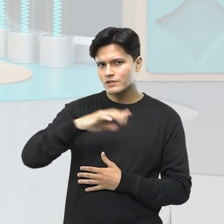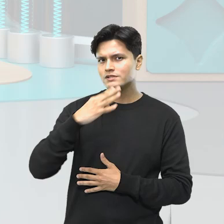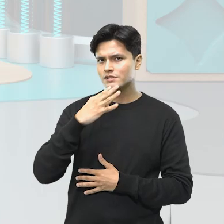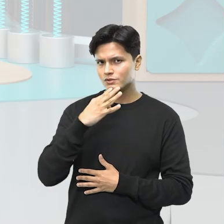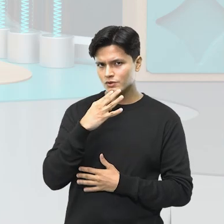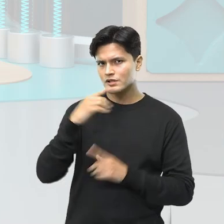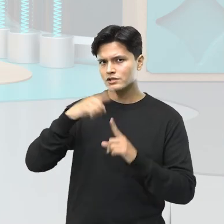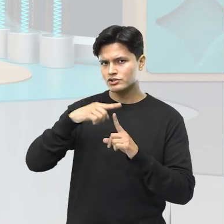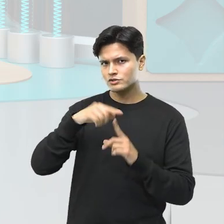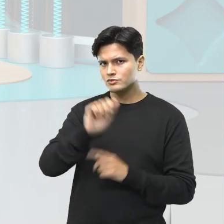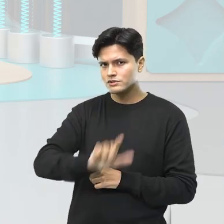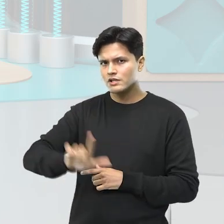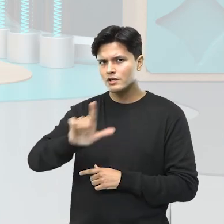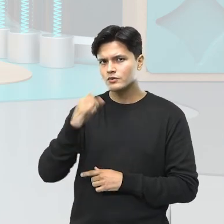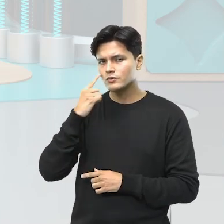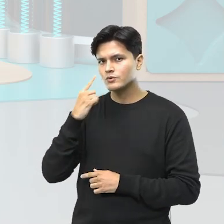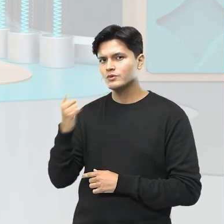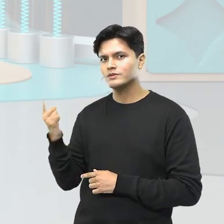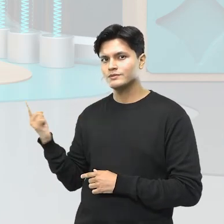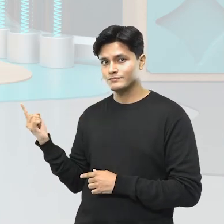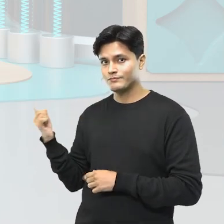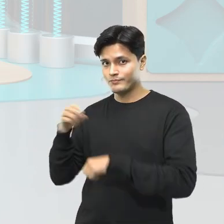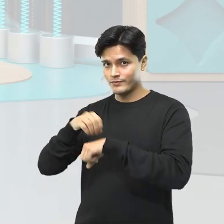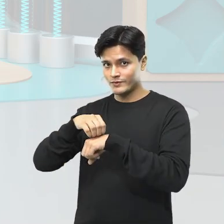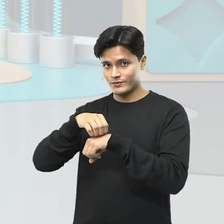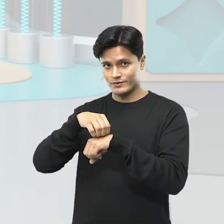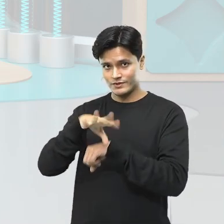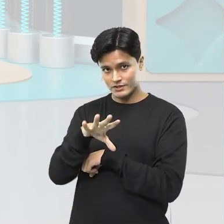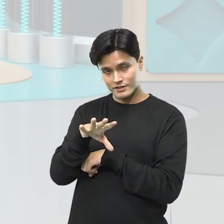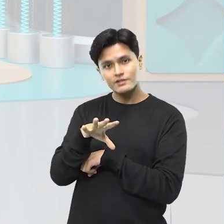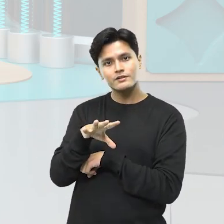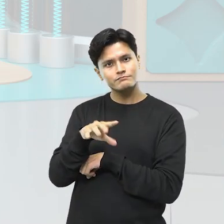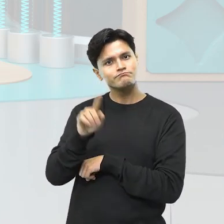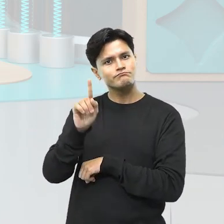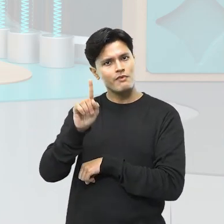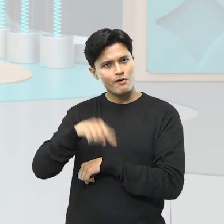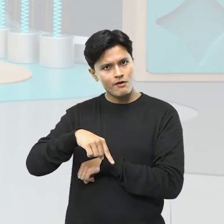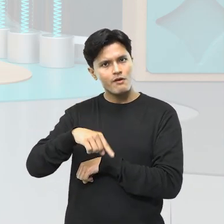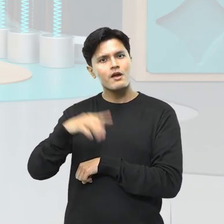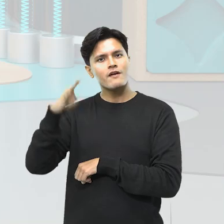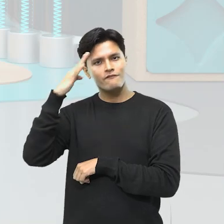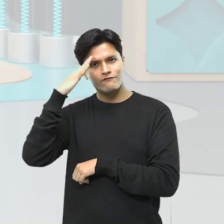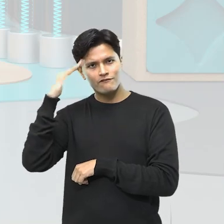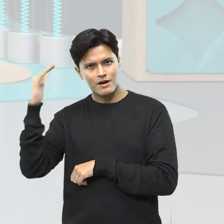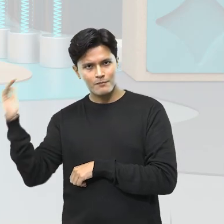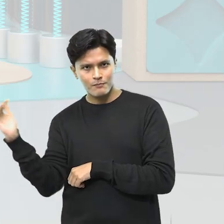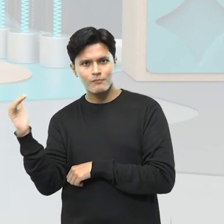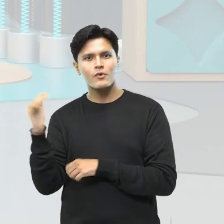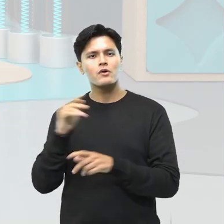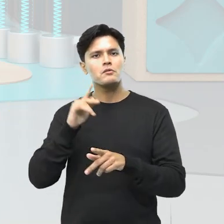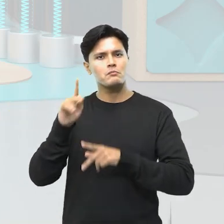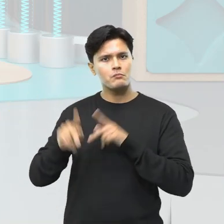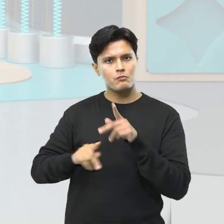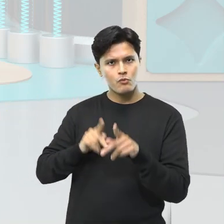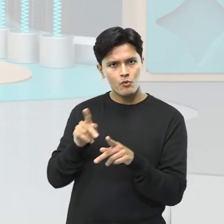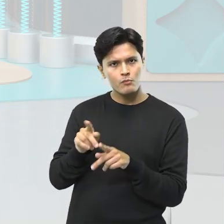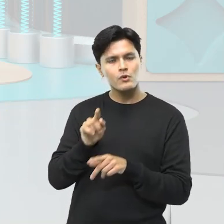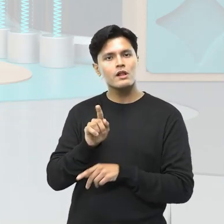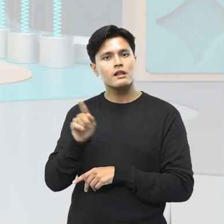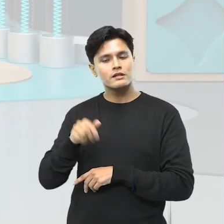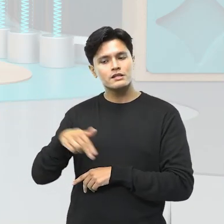essa literatura? Ó, uma dica, ela é muito conhecida, ela é muito popular no